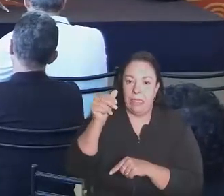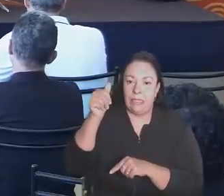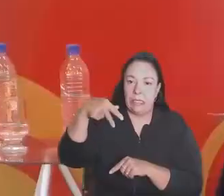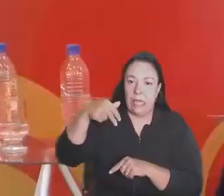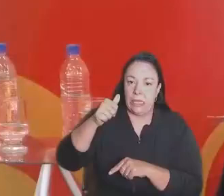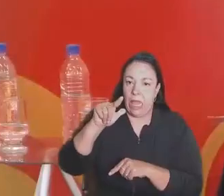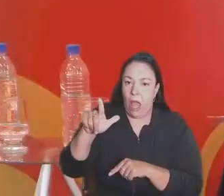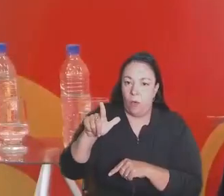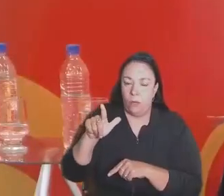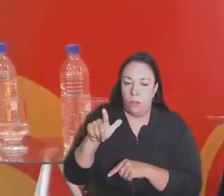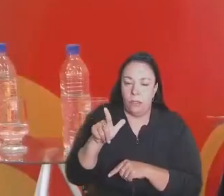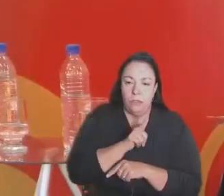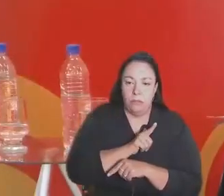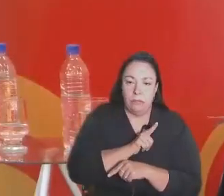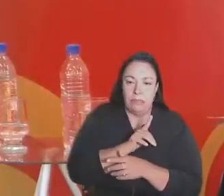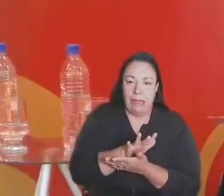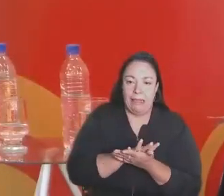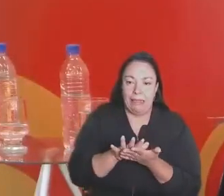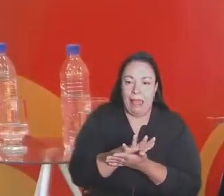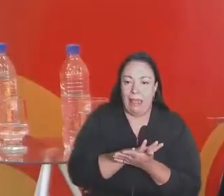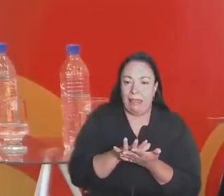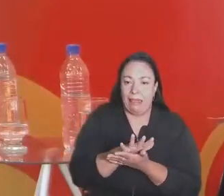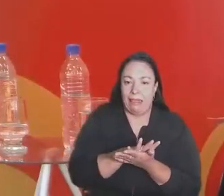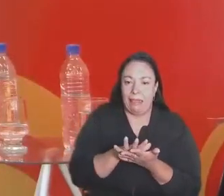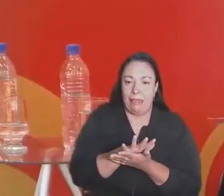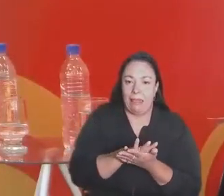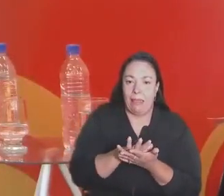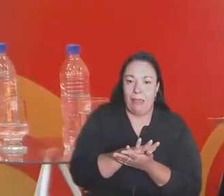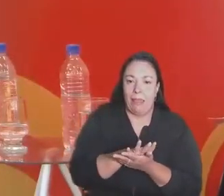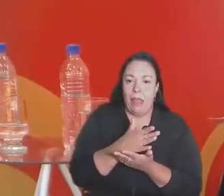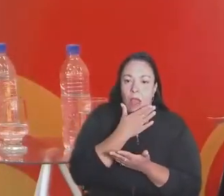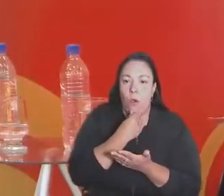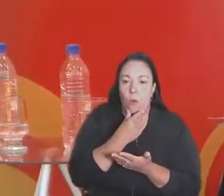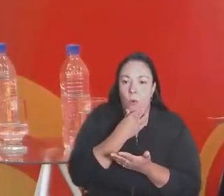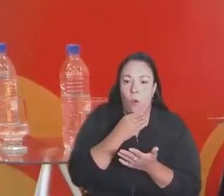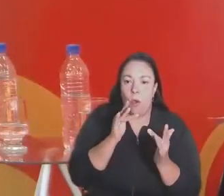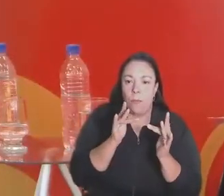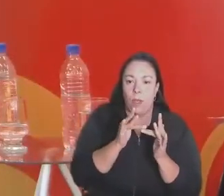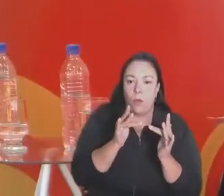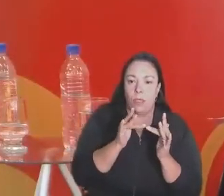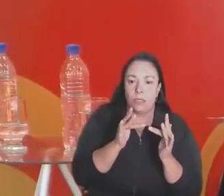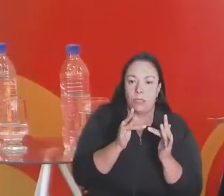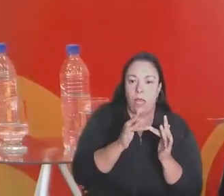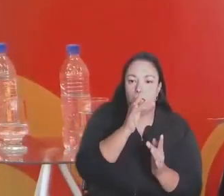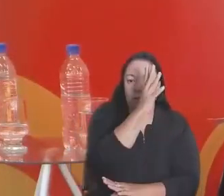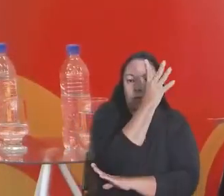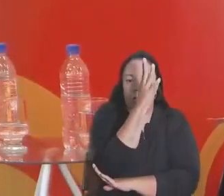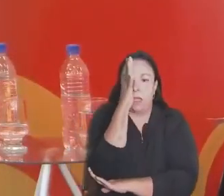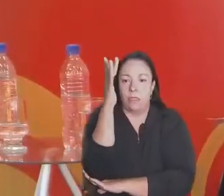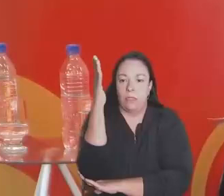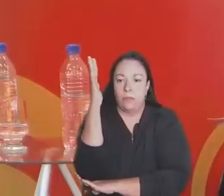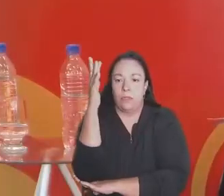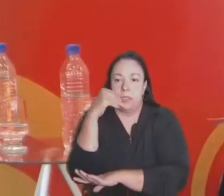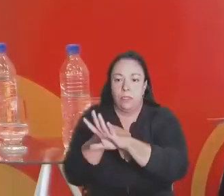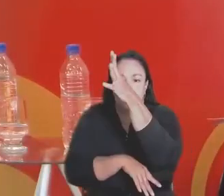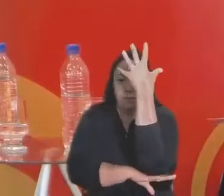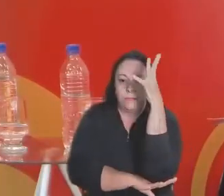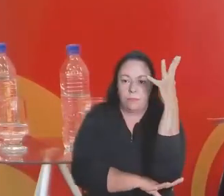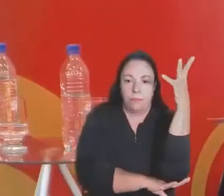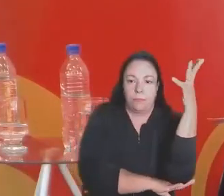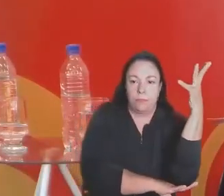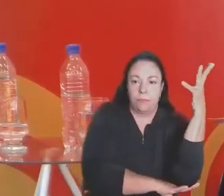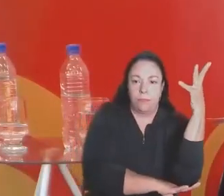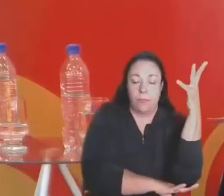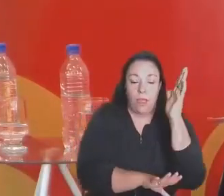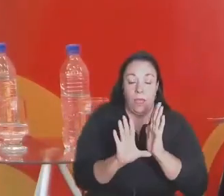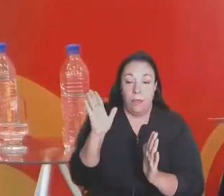nada. É um lugar realmente o homem em contato com a natureza. E nós, para chegar lá, foi uma aventura.